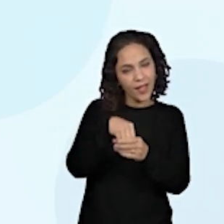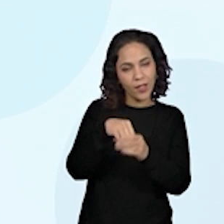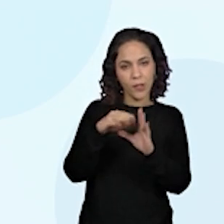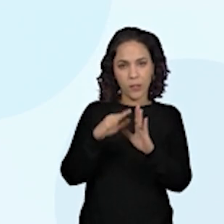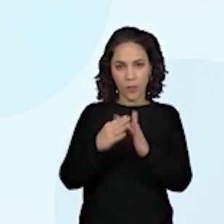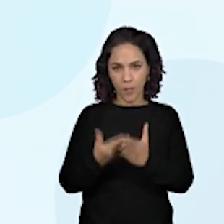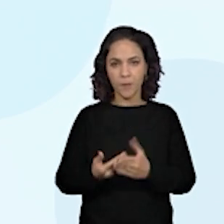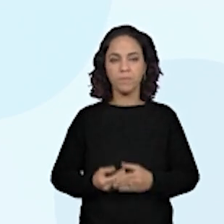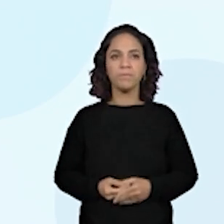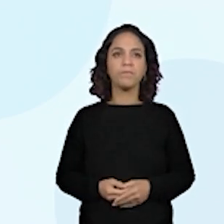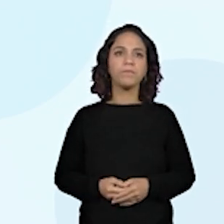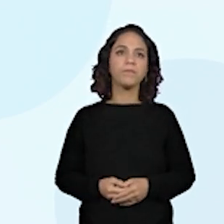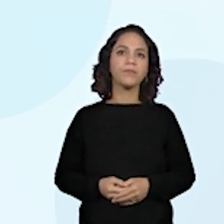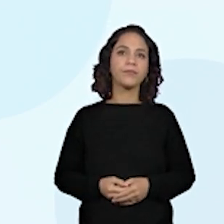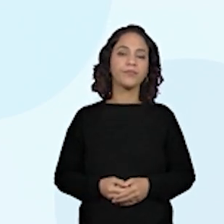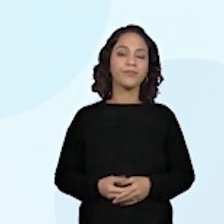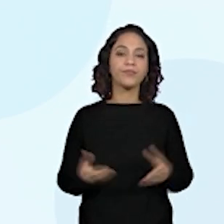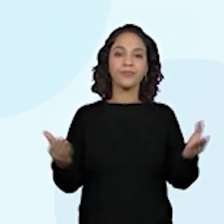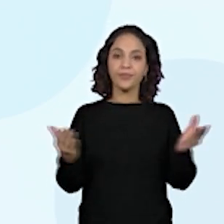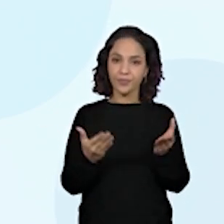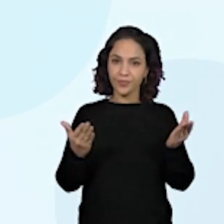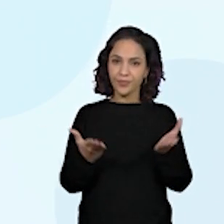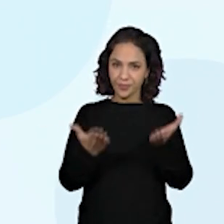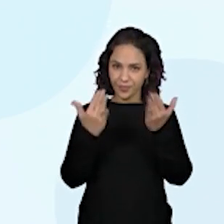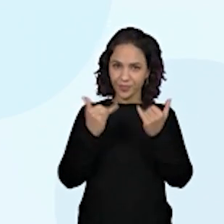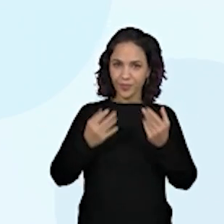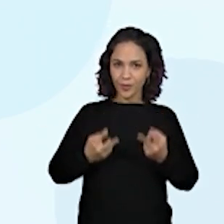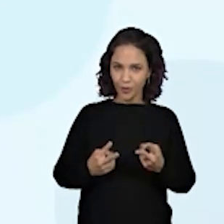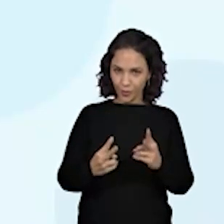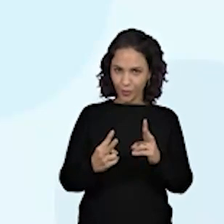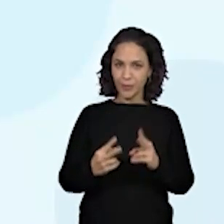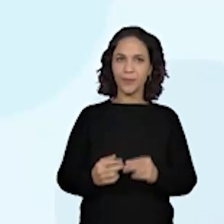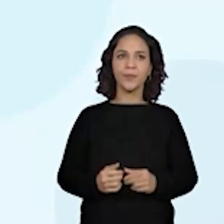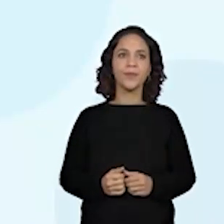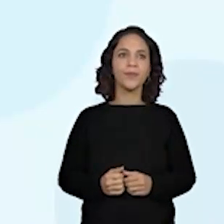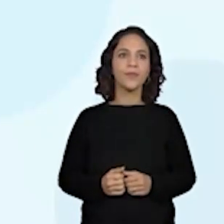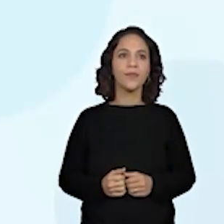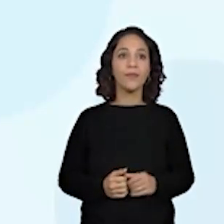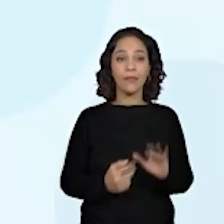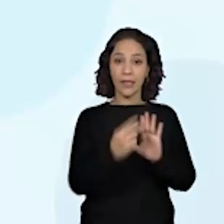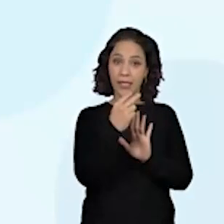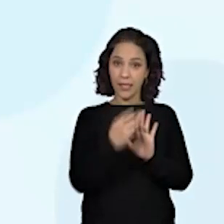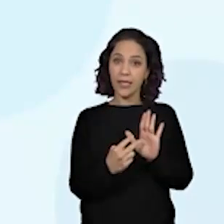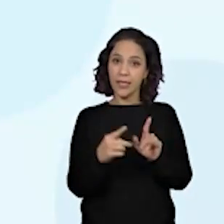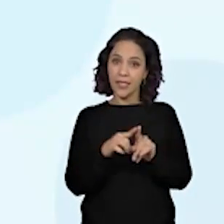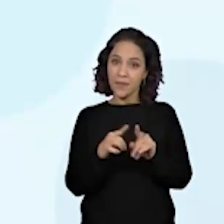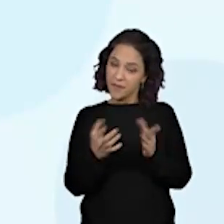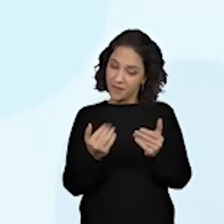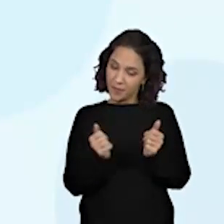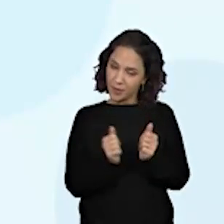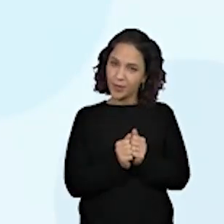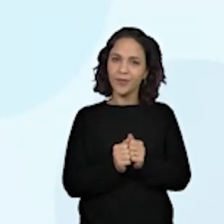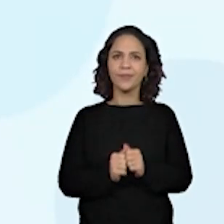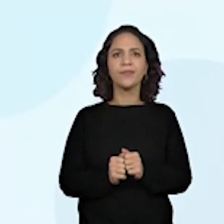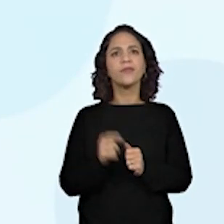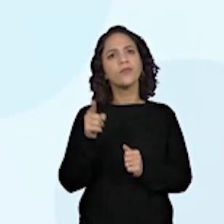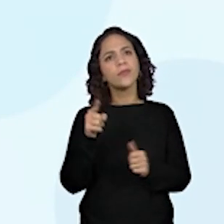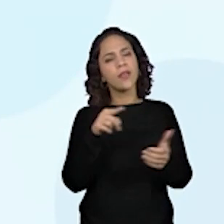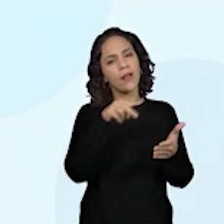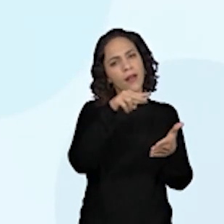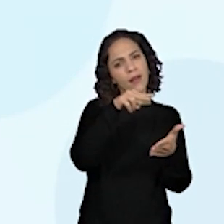lá. O texto continua. E nossa leitura também. Você vai